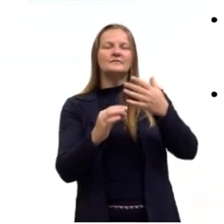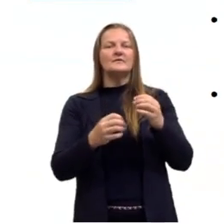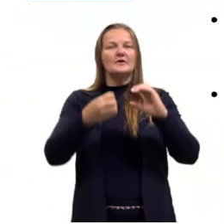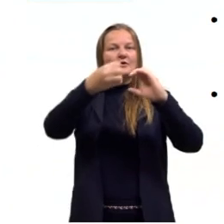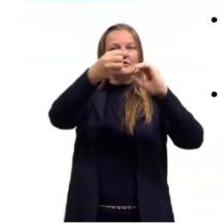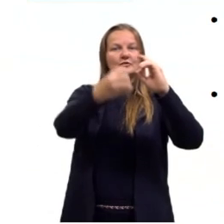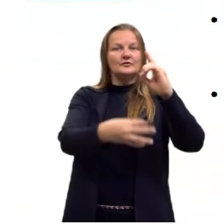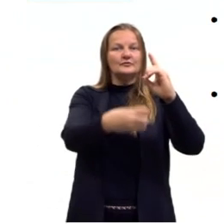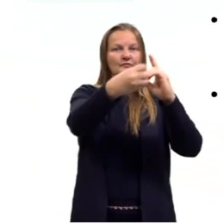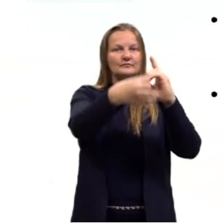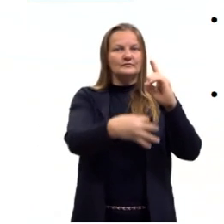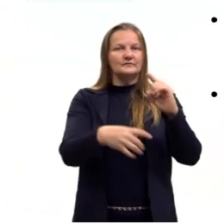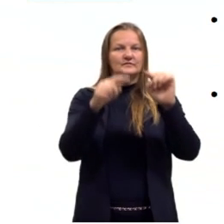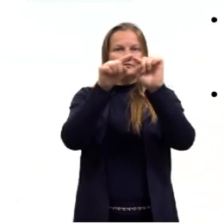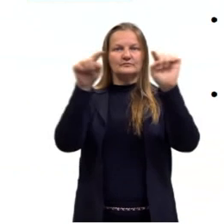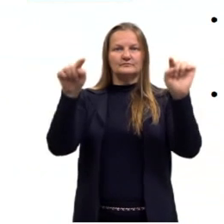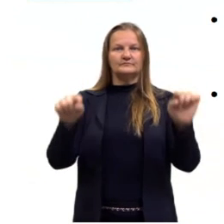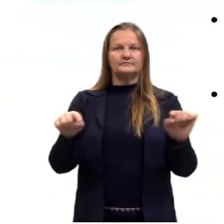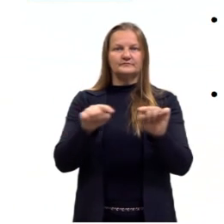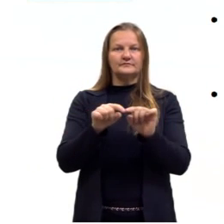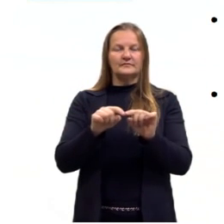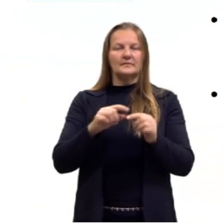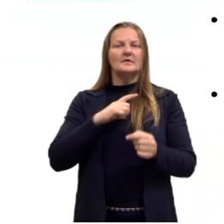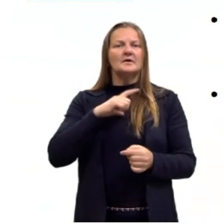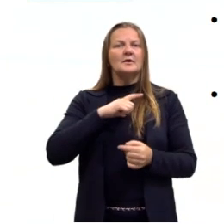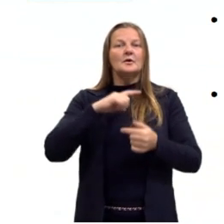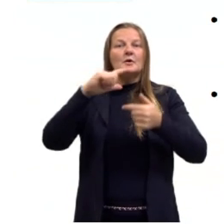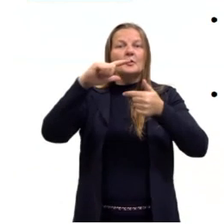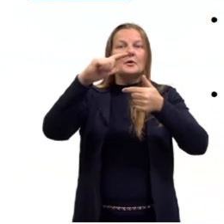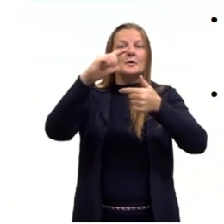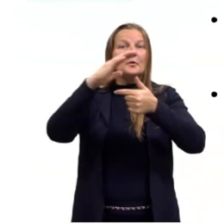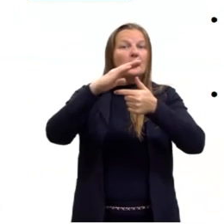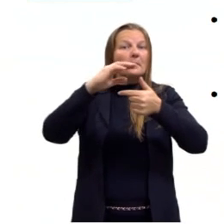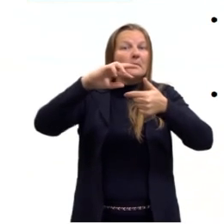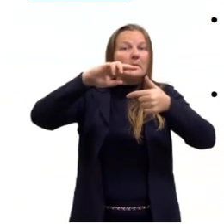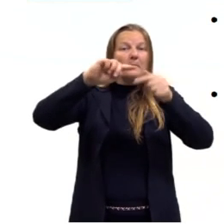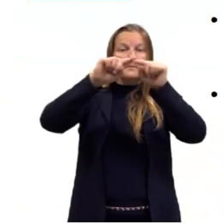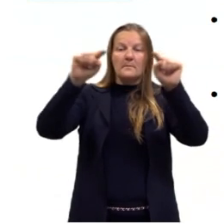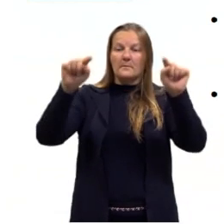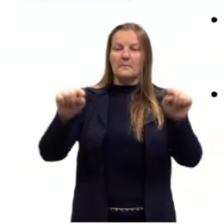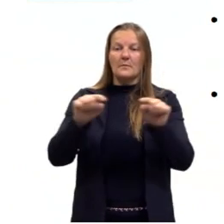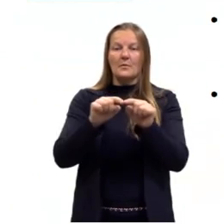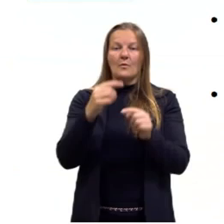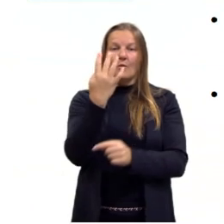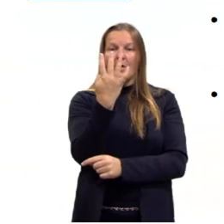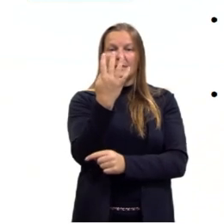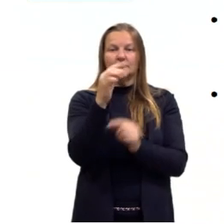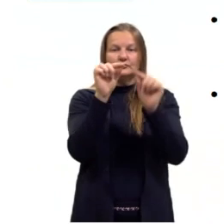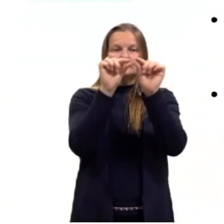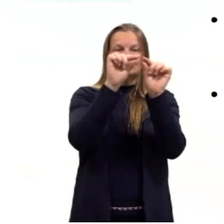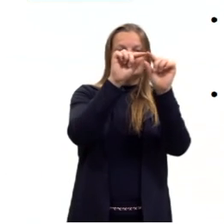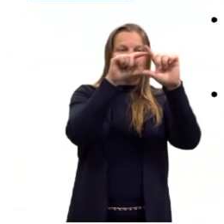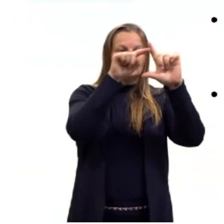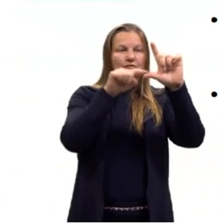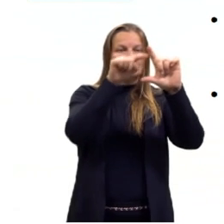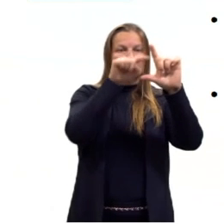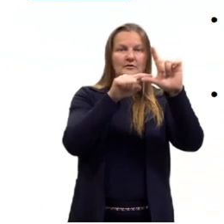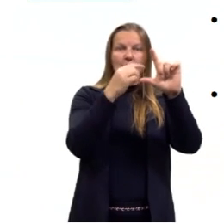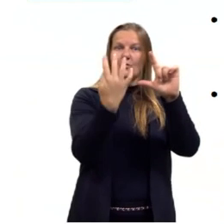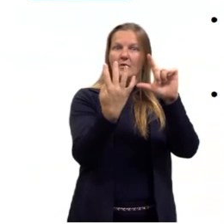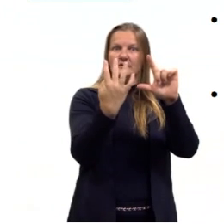um quadrilátero ele é um polígono que possui então quatro lados 4 ângulos e quatro vértices